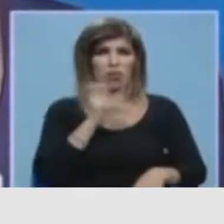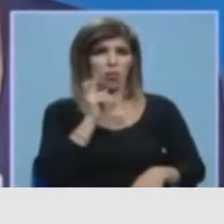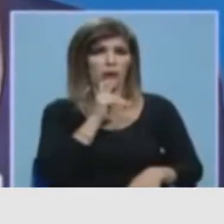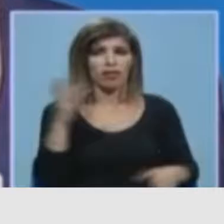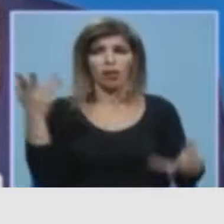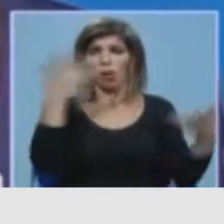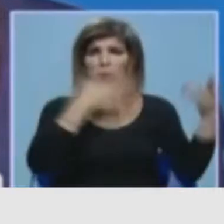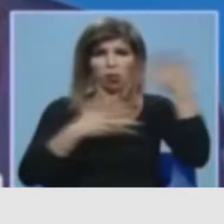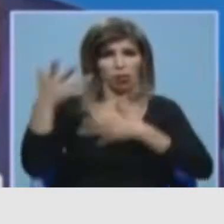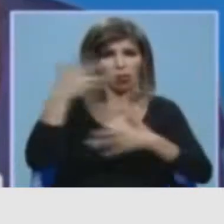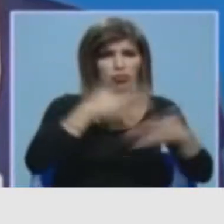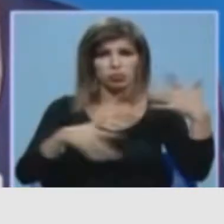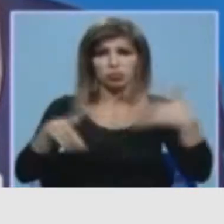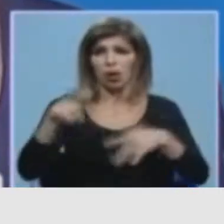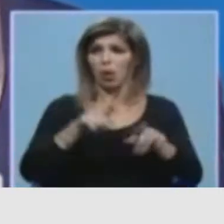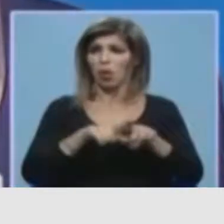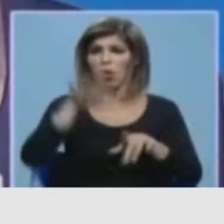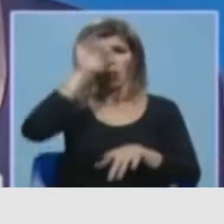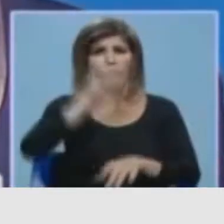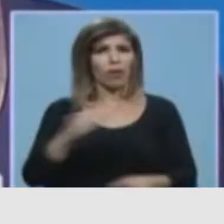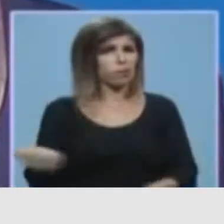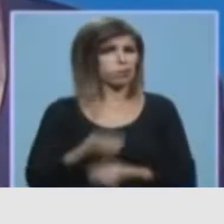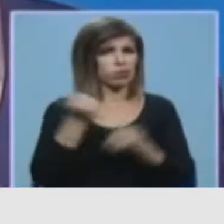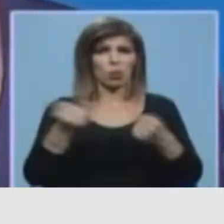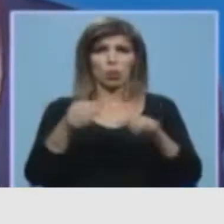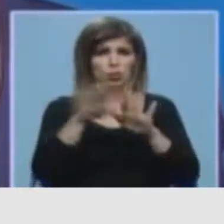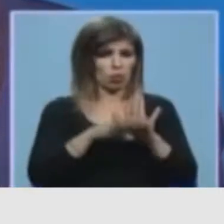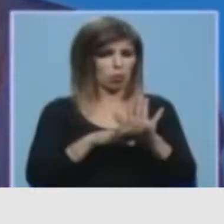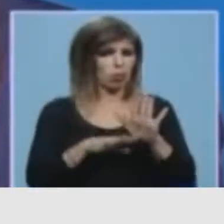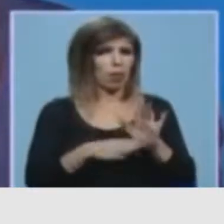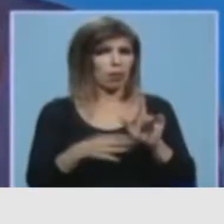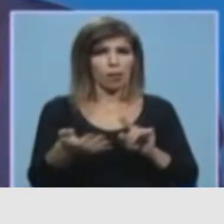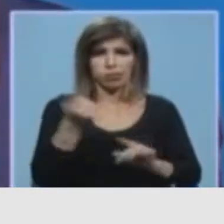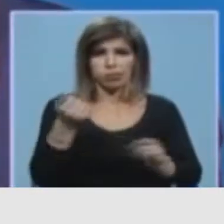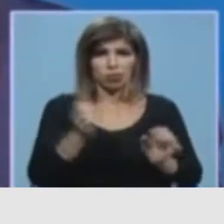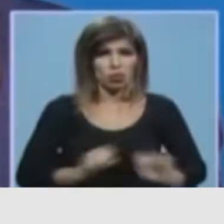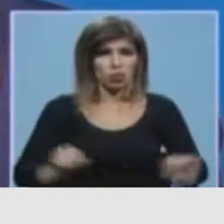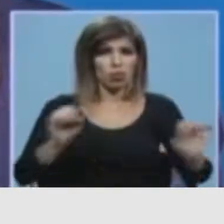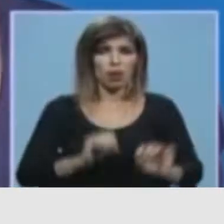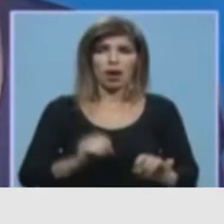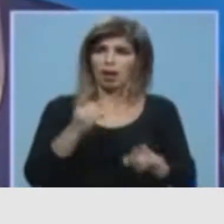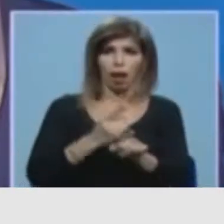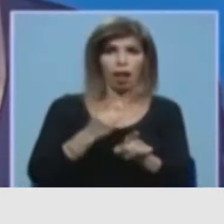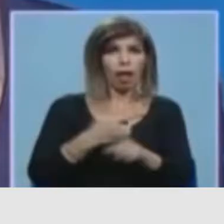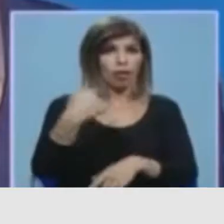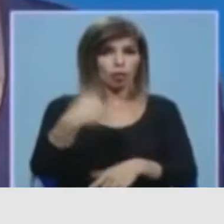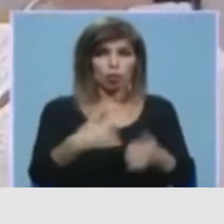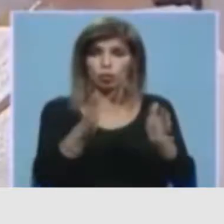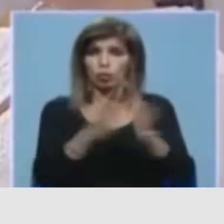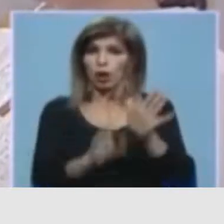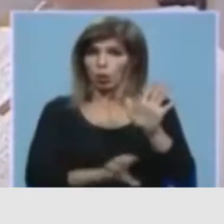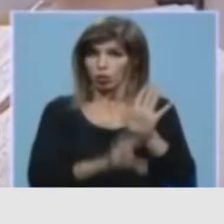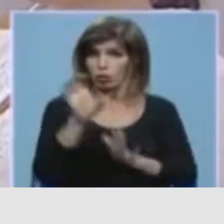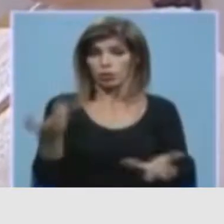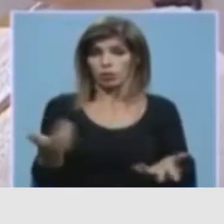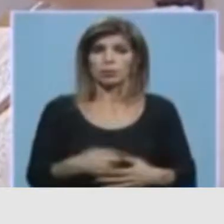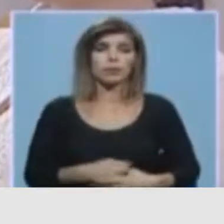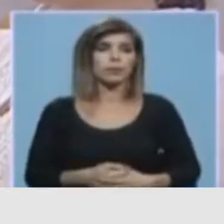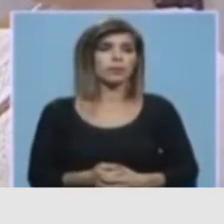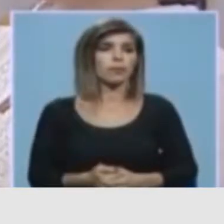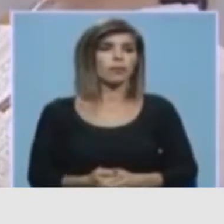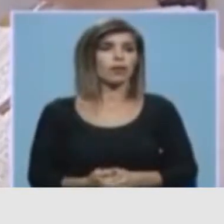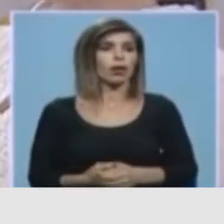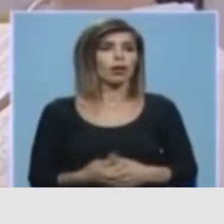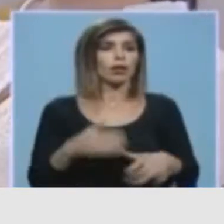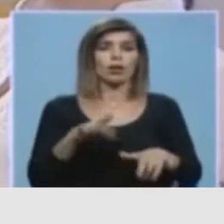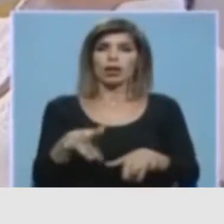de confusão, de governo que foi incapaz de cumprir o programa, apesar de ter tido todas as condições até hoje para o fazer. Perante o